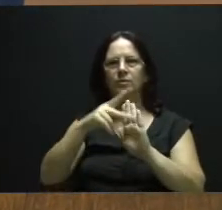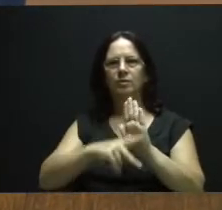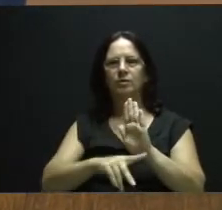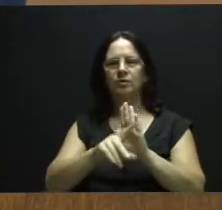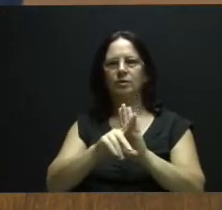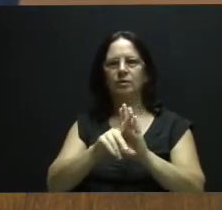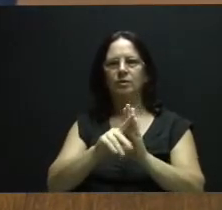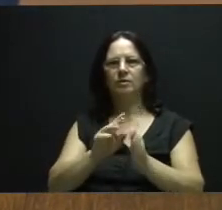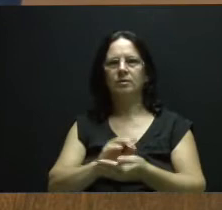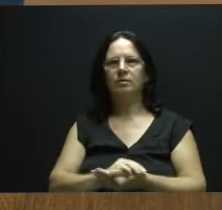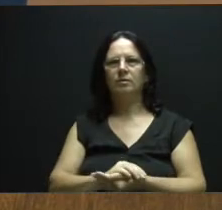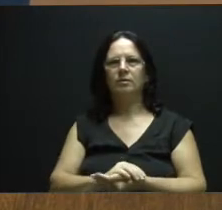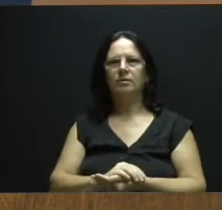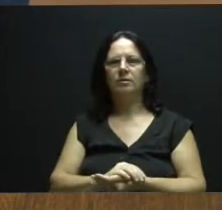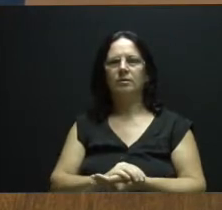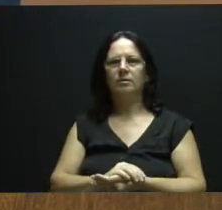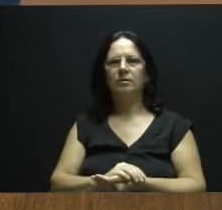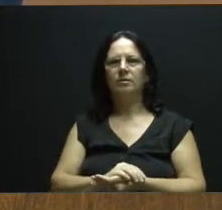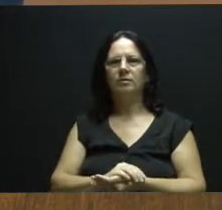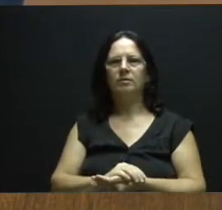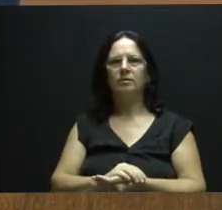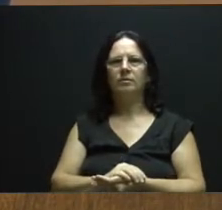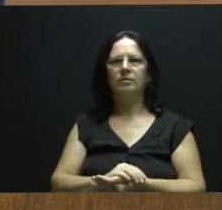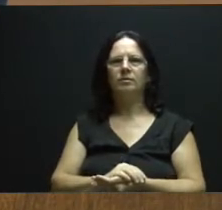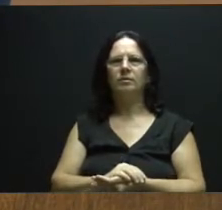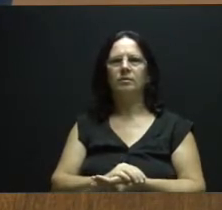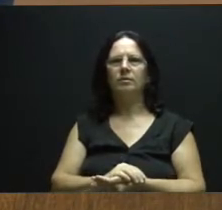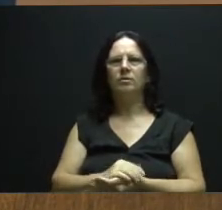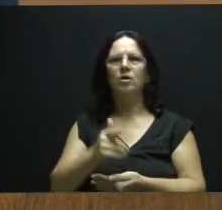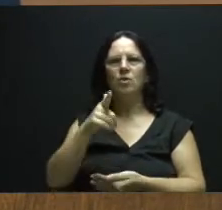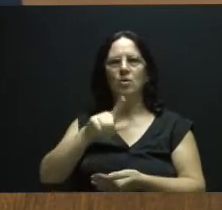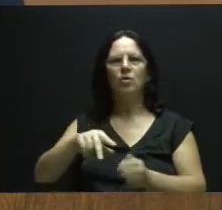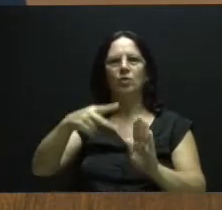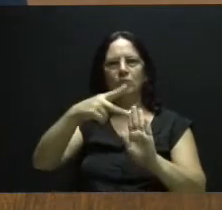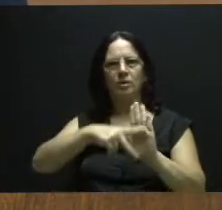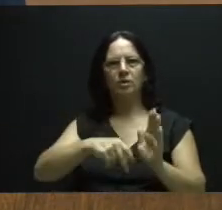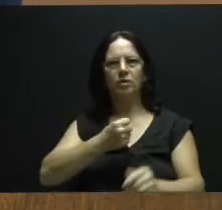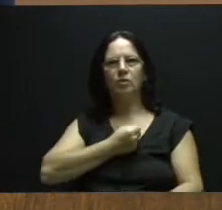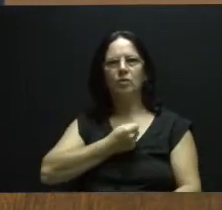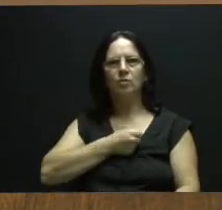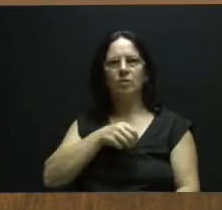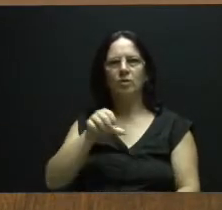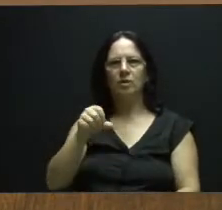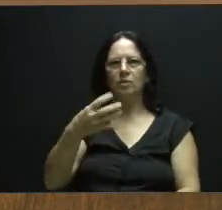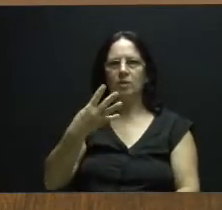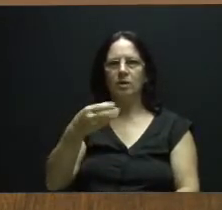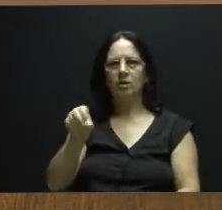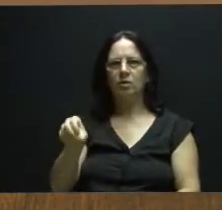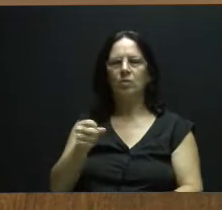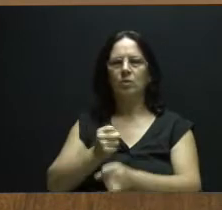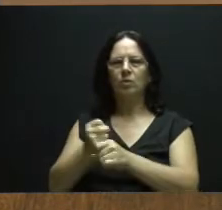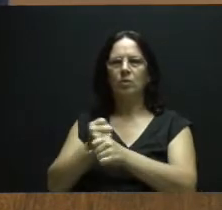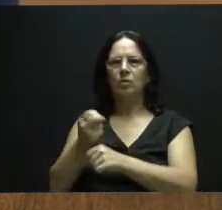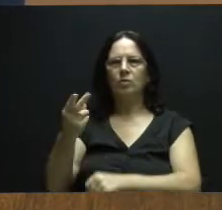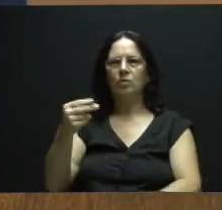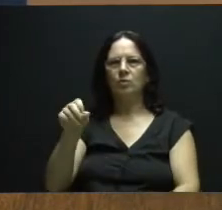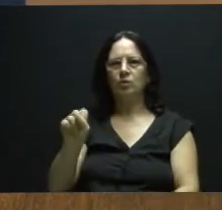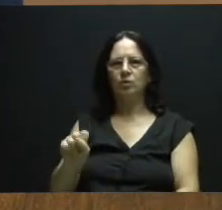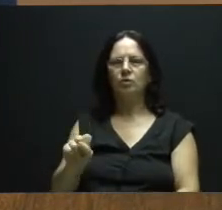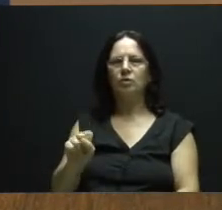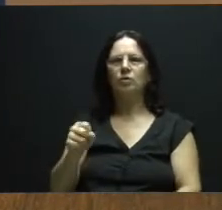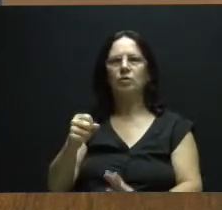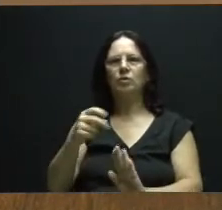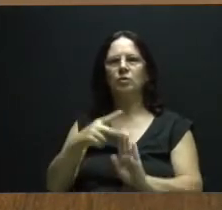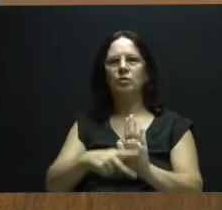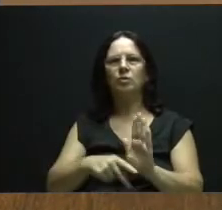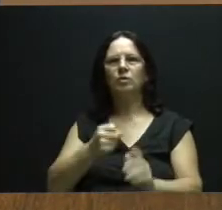lei o próximo item da pauta é o processo o número 949/2009 8 o projeto de lei número